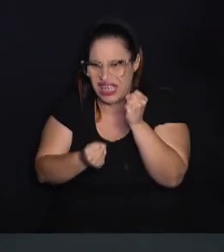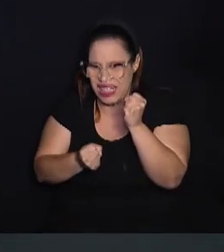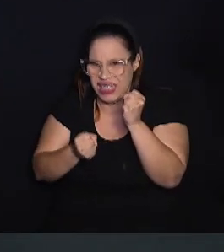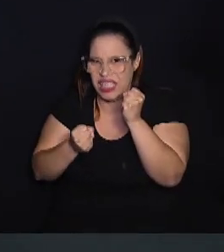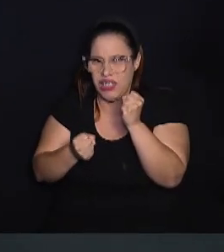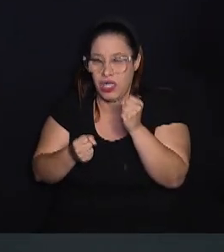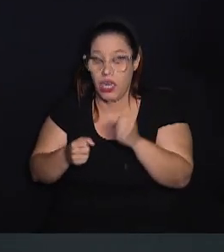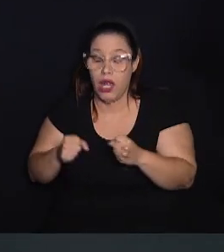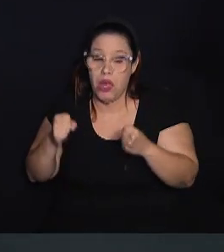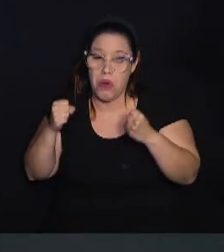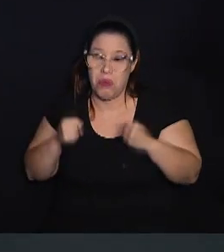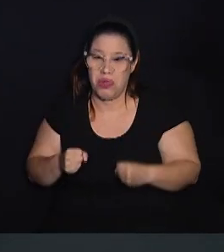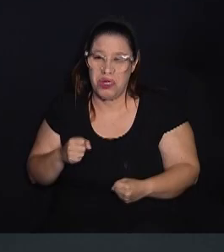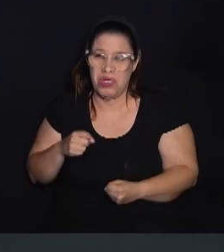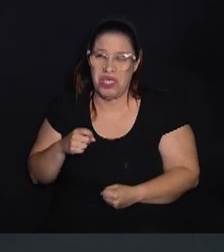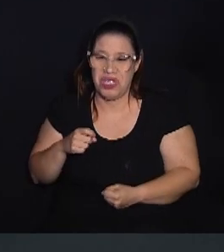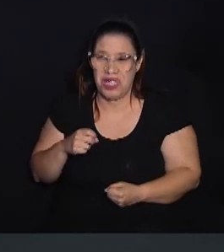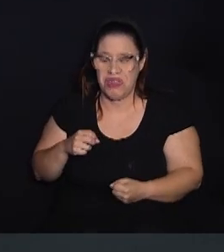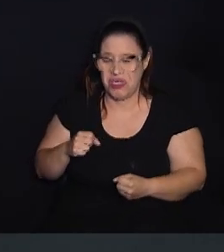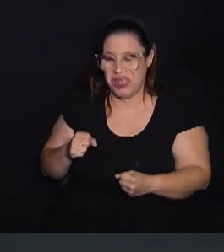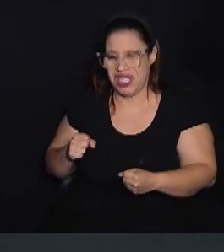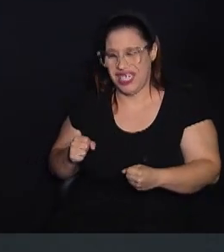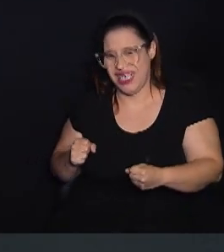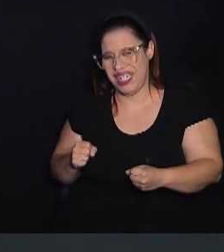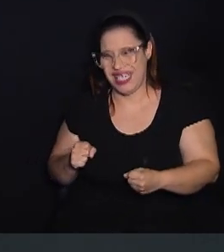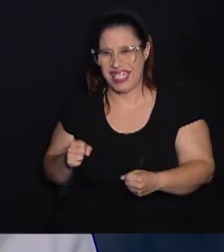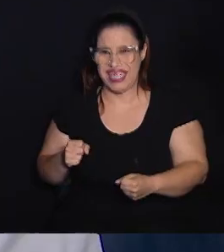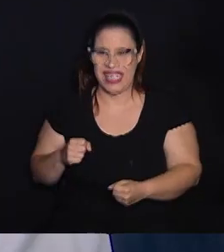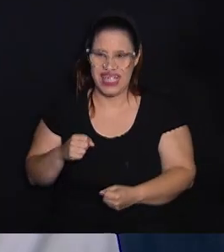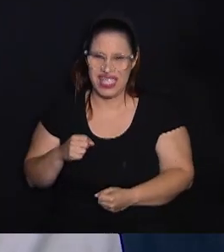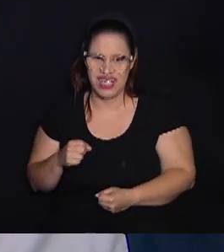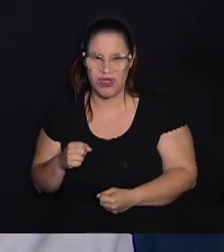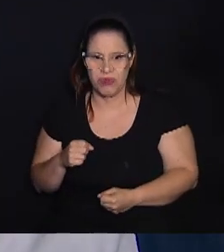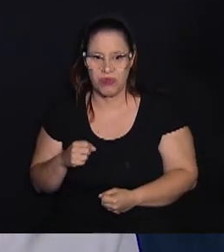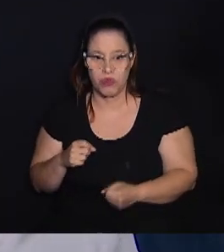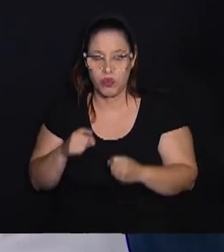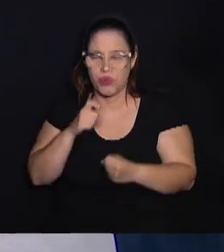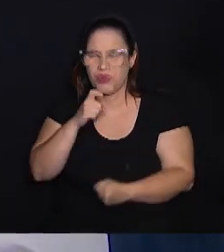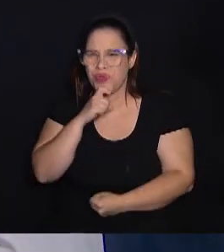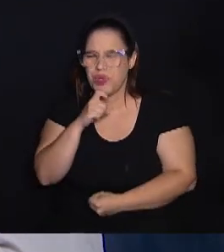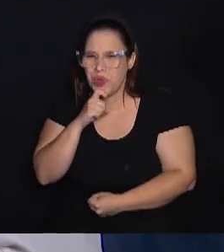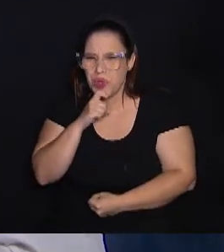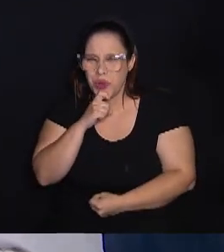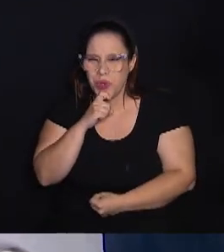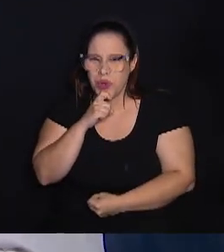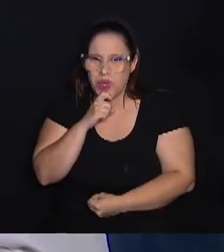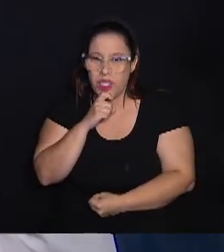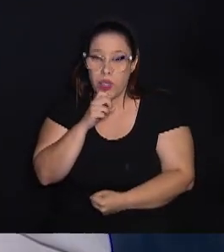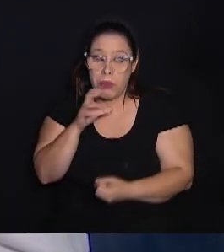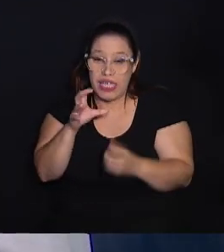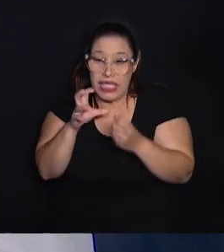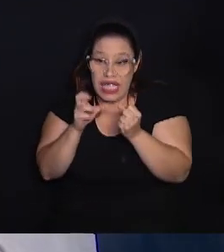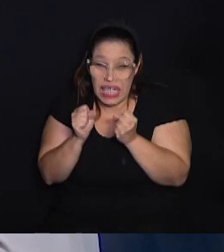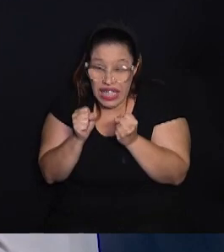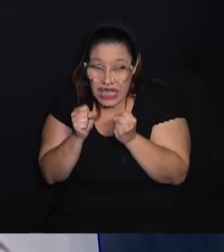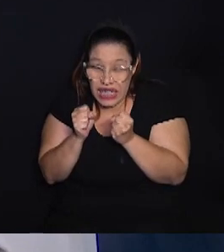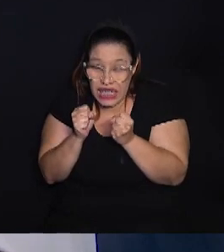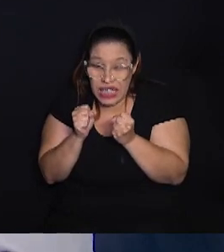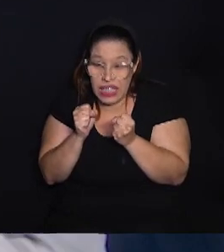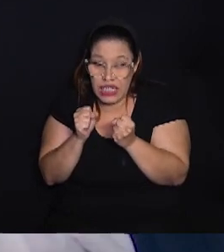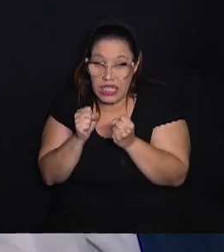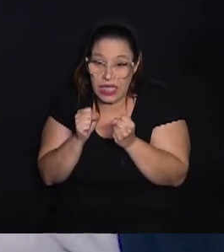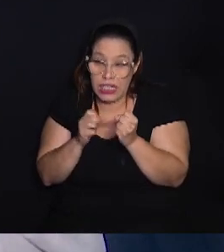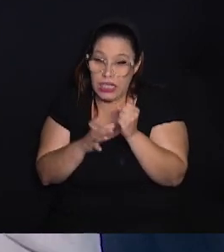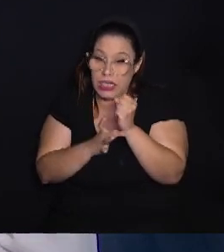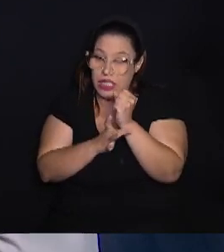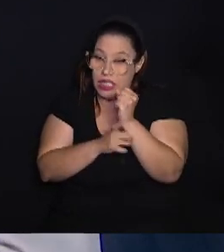rigidez muscular e um possível desconforto ao se movimentar. O frio, ele deixa o nosso corpo mais rígido.